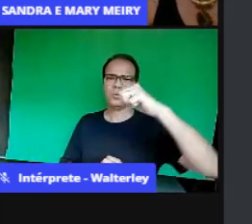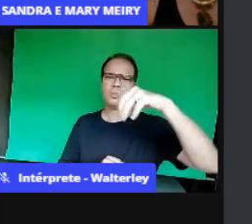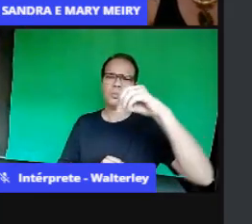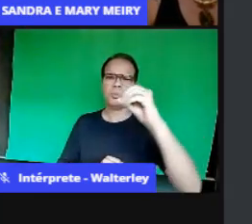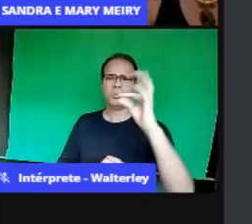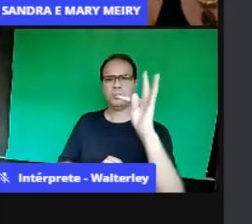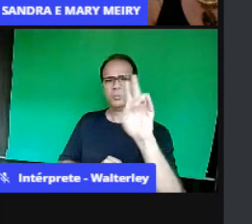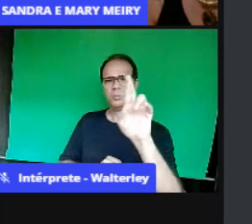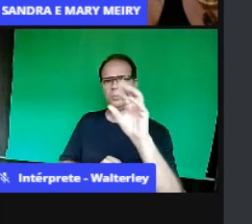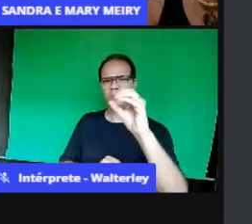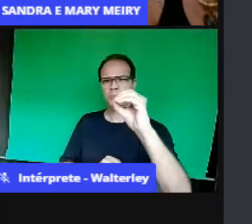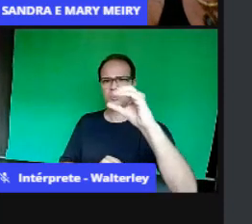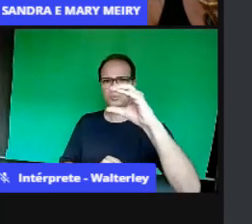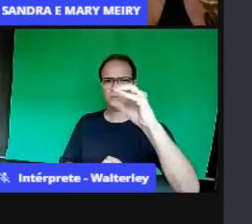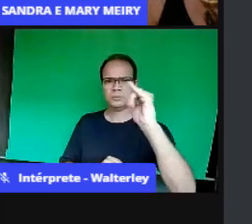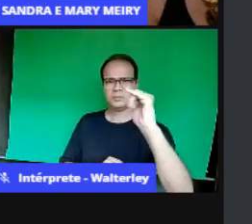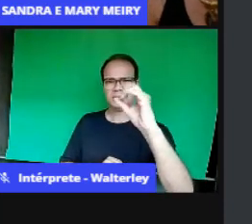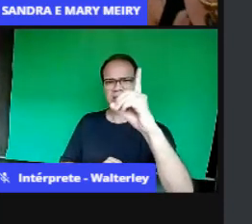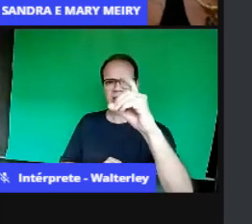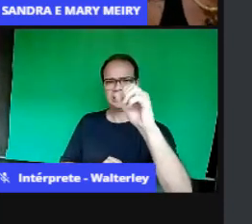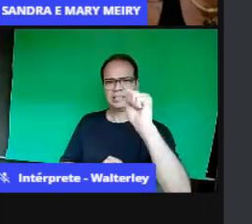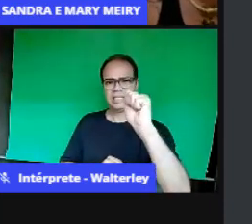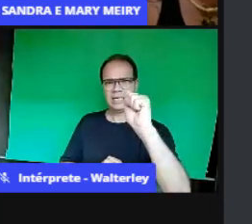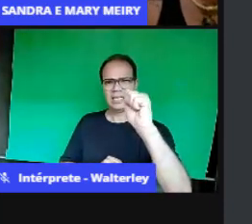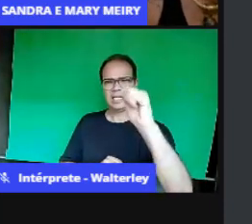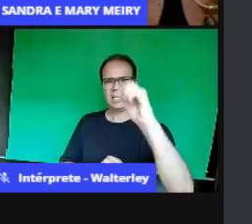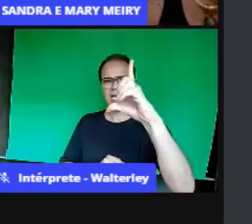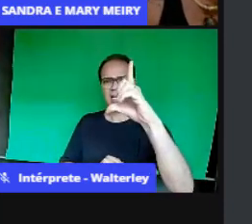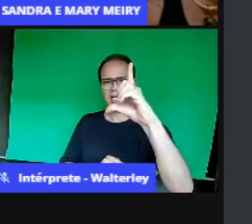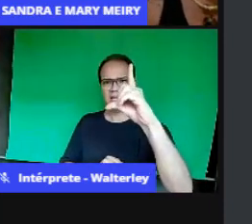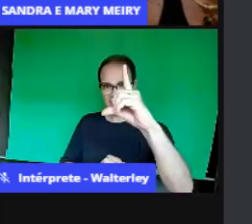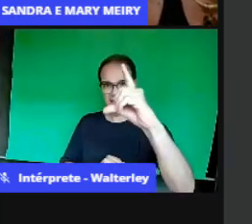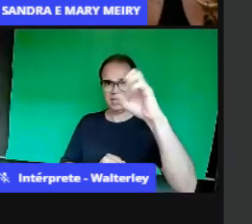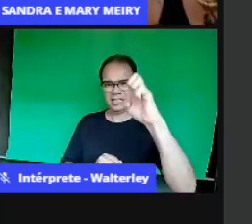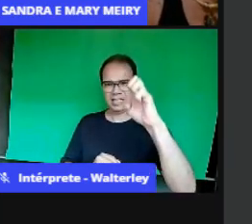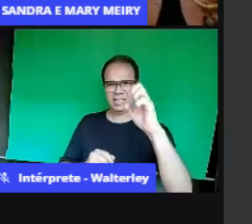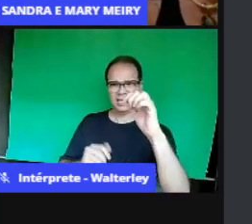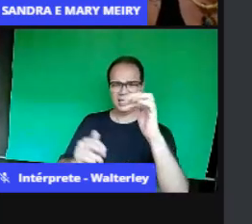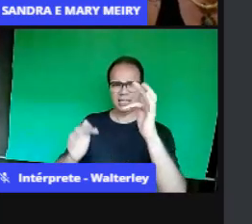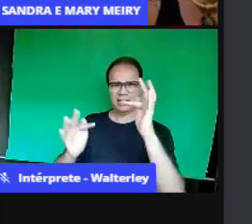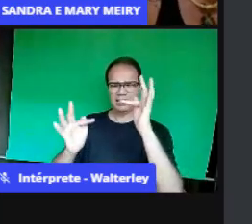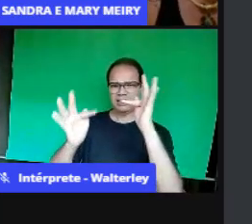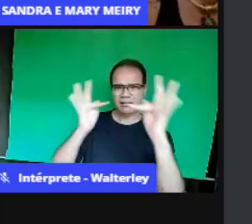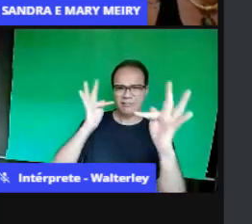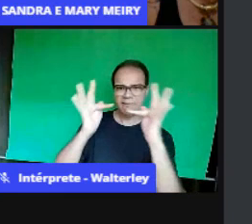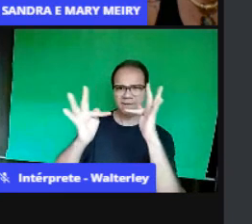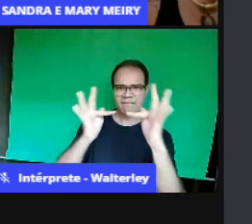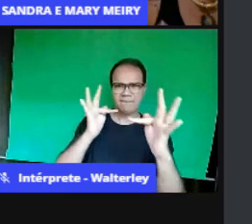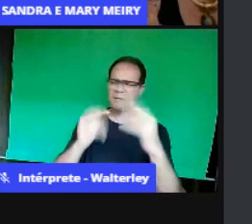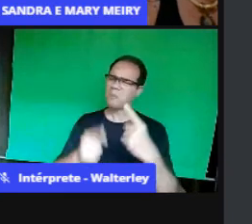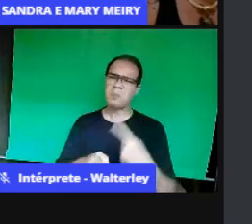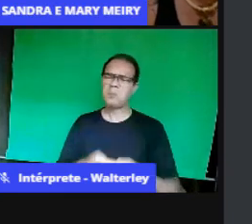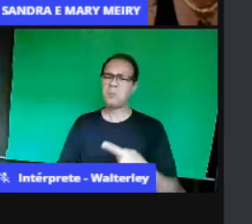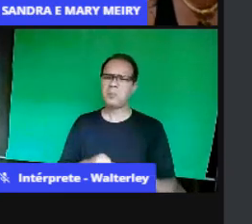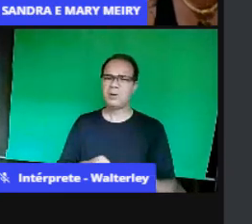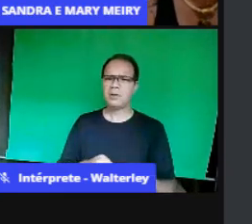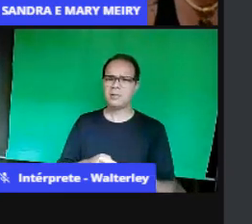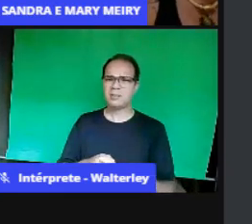tão grande de uma terapia de psicomotricidade? Porque é a partir